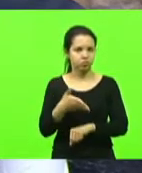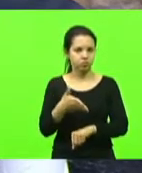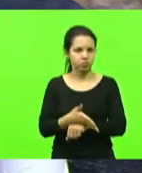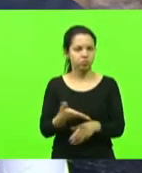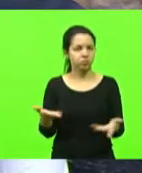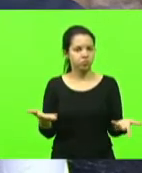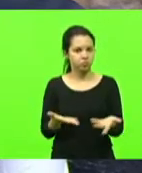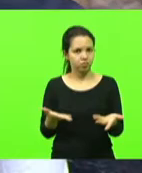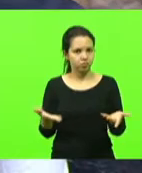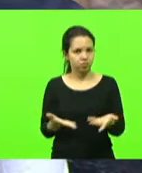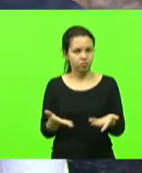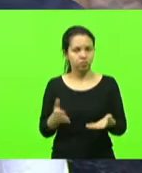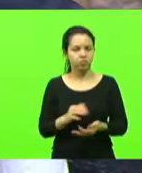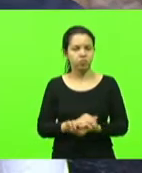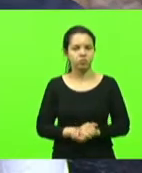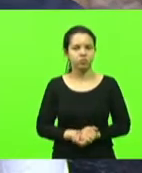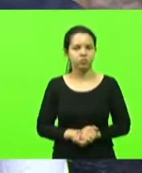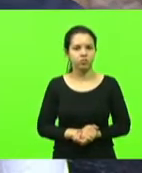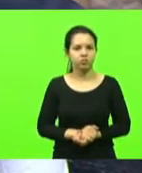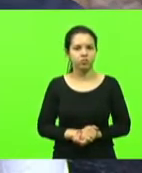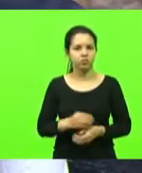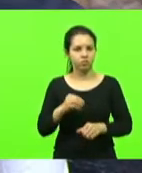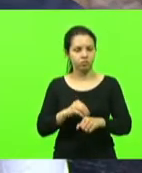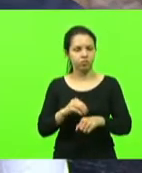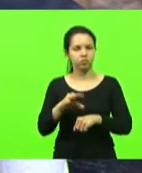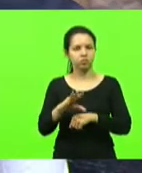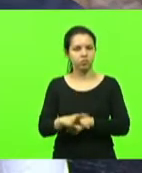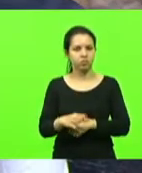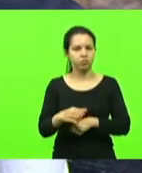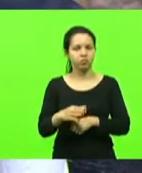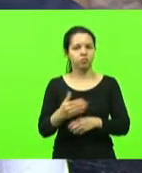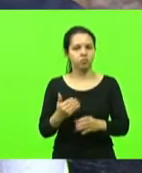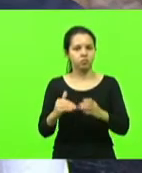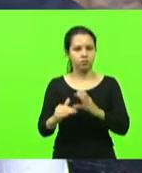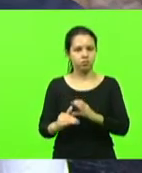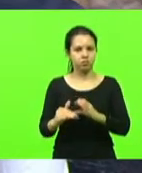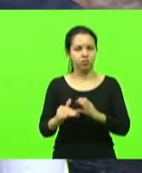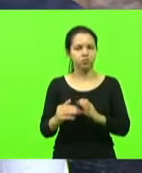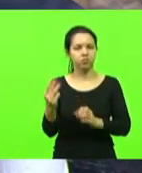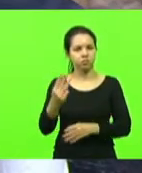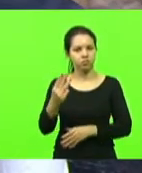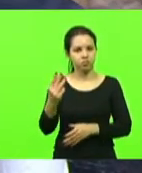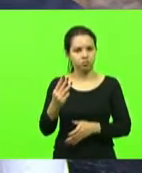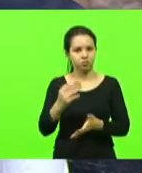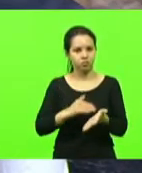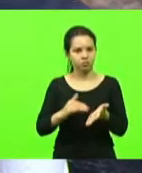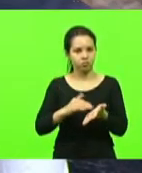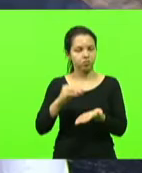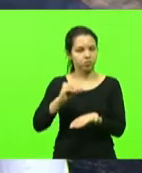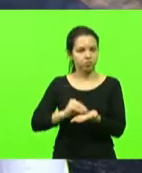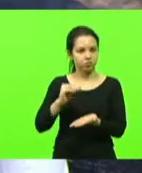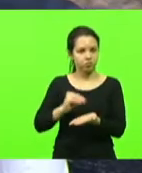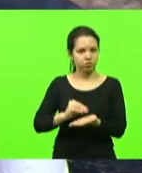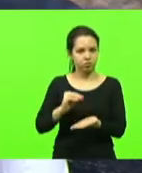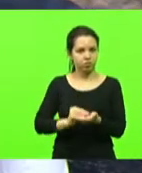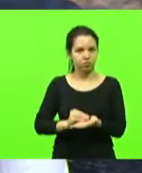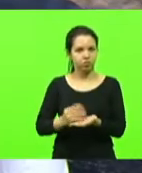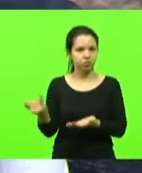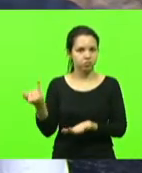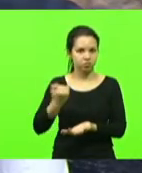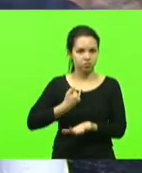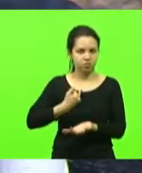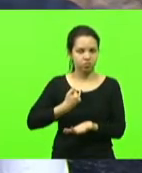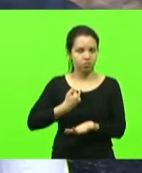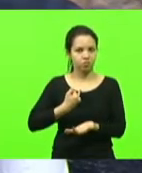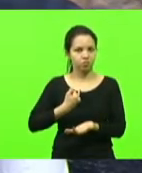ele resta a ser encaminhado para o terceiro secretário. Seria isso que foi me passado para mim, até pela